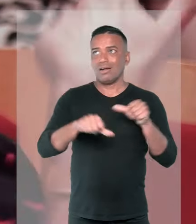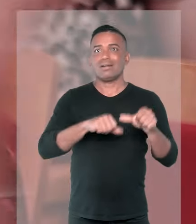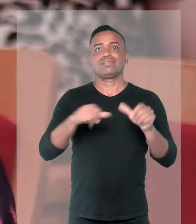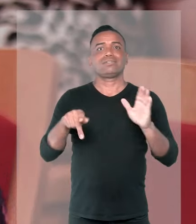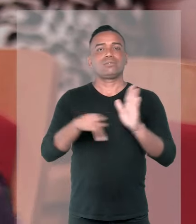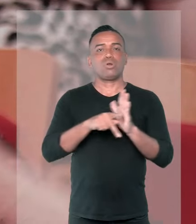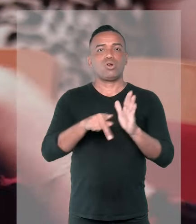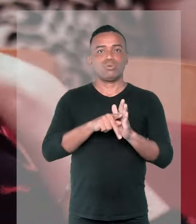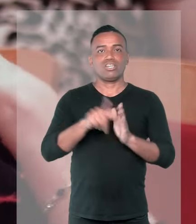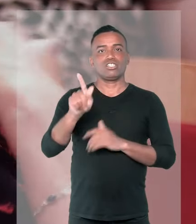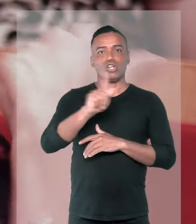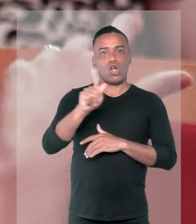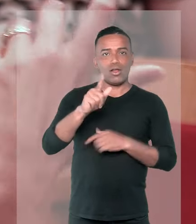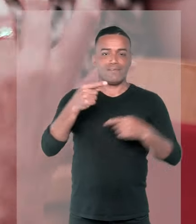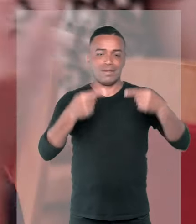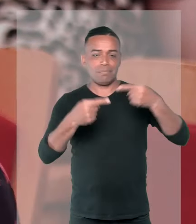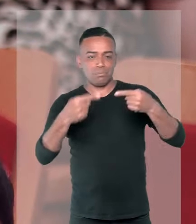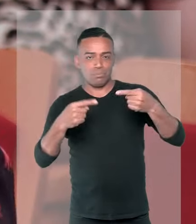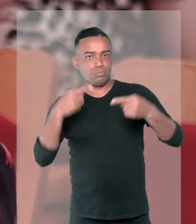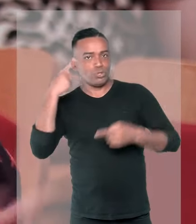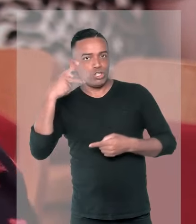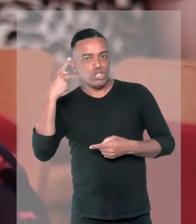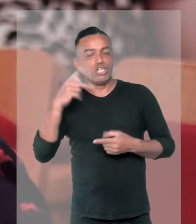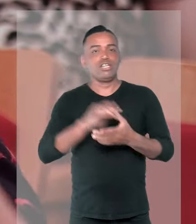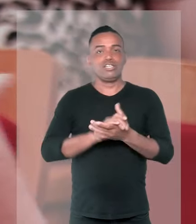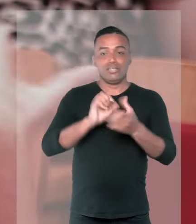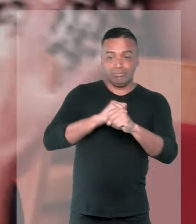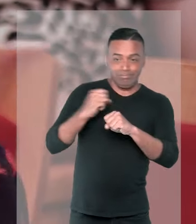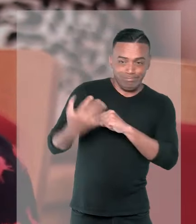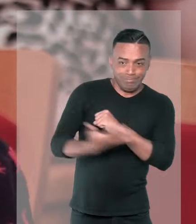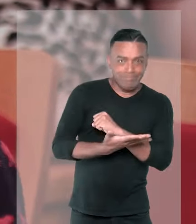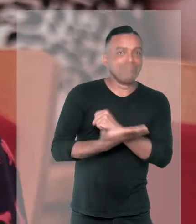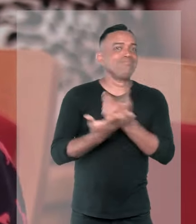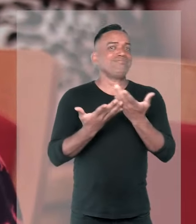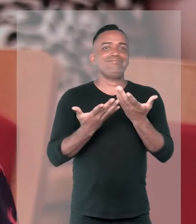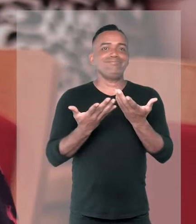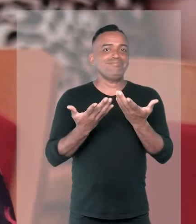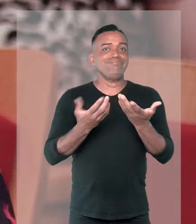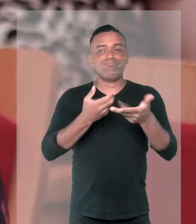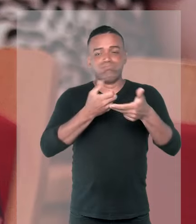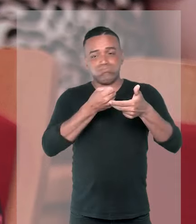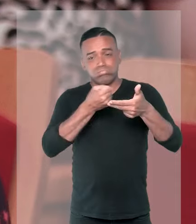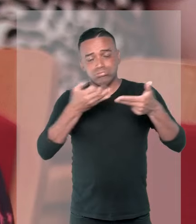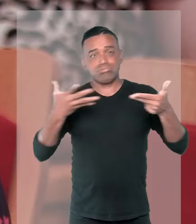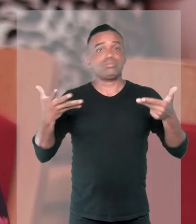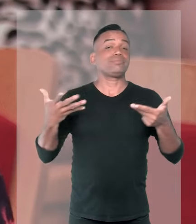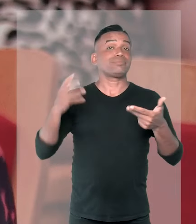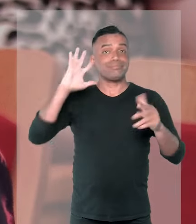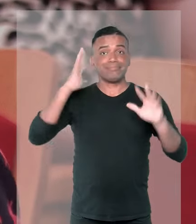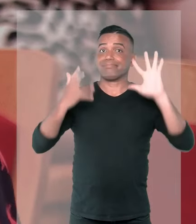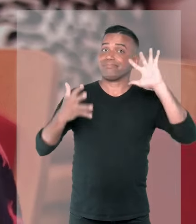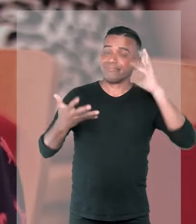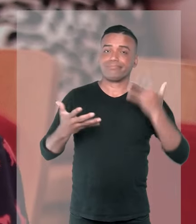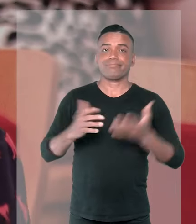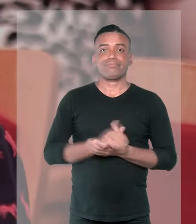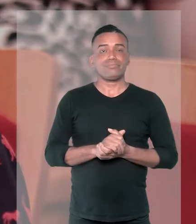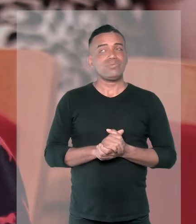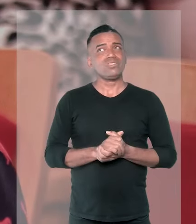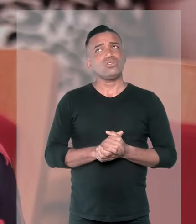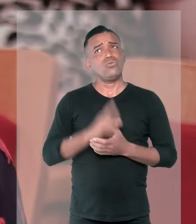da geopolítica de eh de pandemias né de coisas que acontecem o tempo inteiro e quando eu vejo esse nome